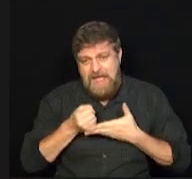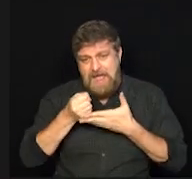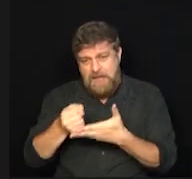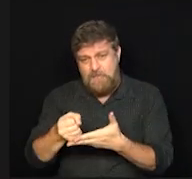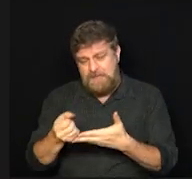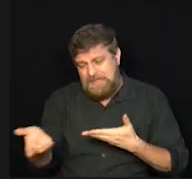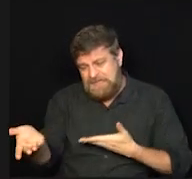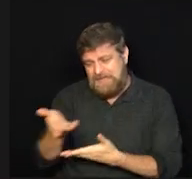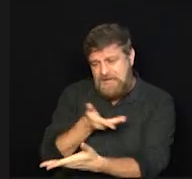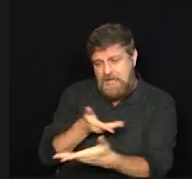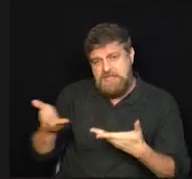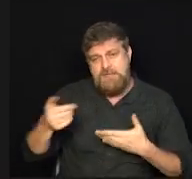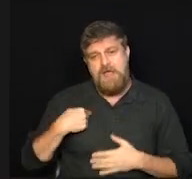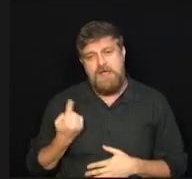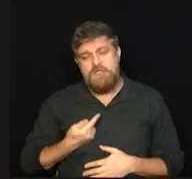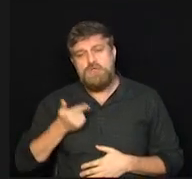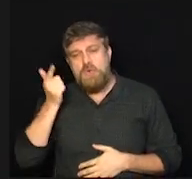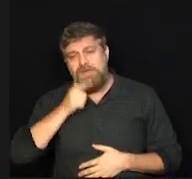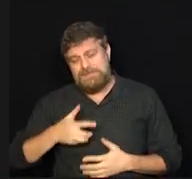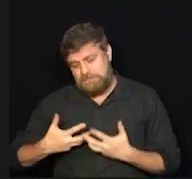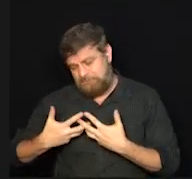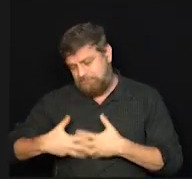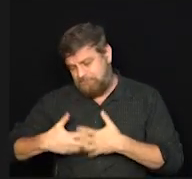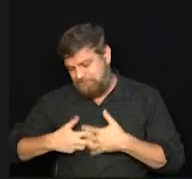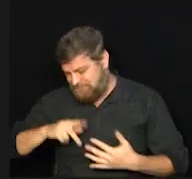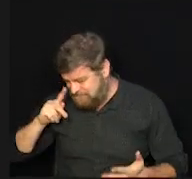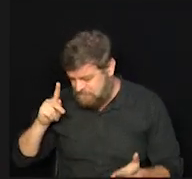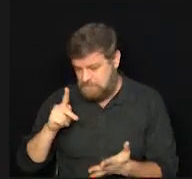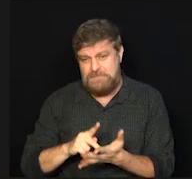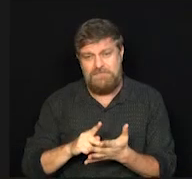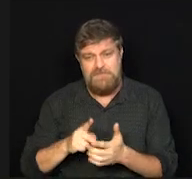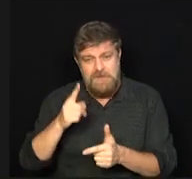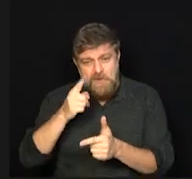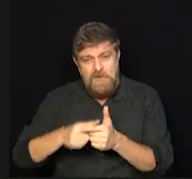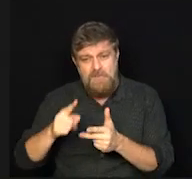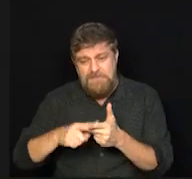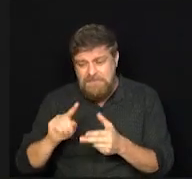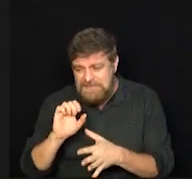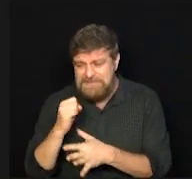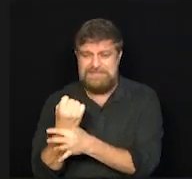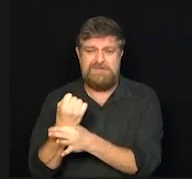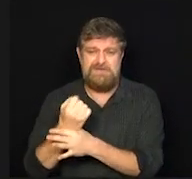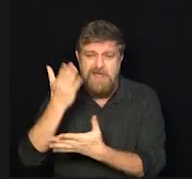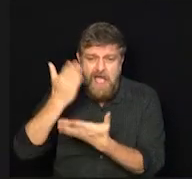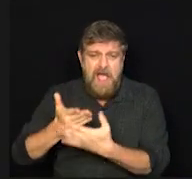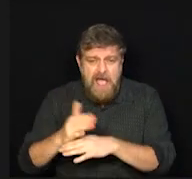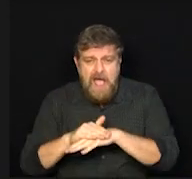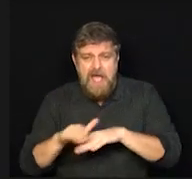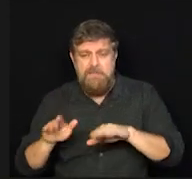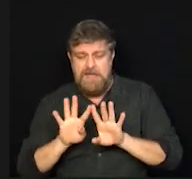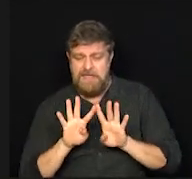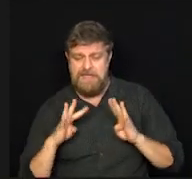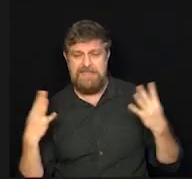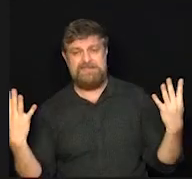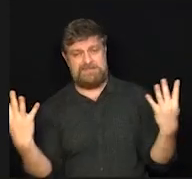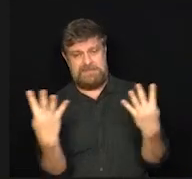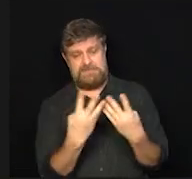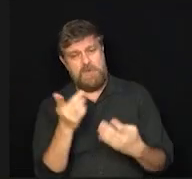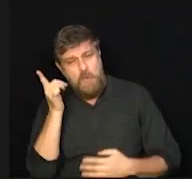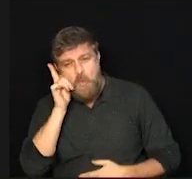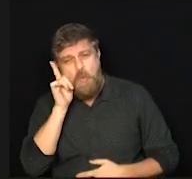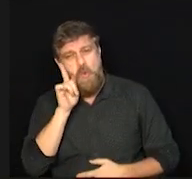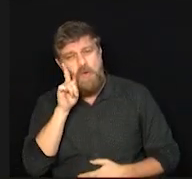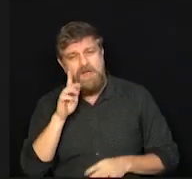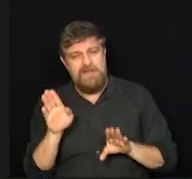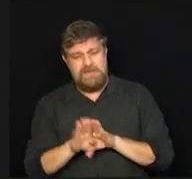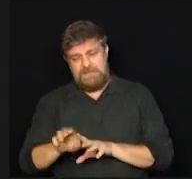para que a gente consiga efetivamente resolver a questão de segurança resolver a questão de cercamento e